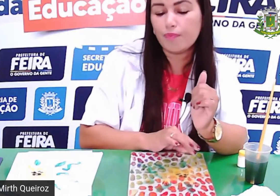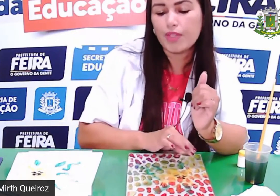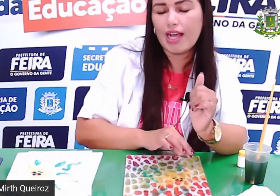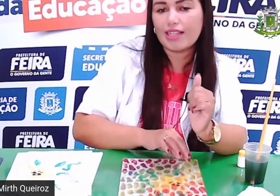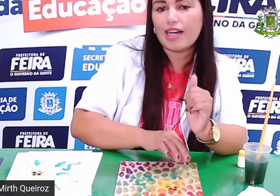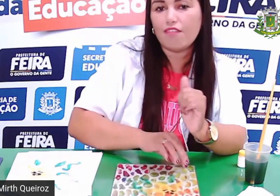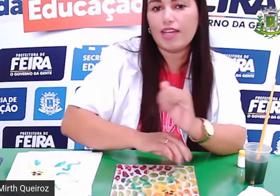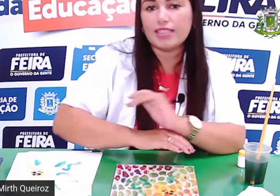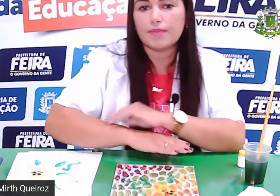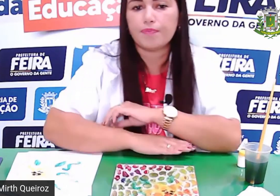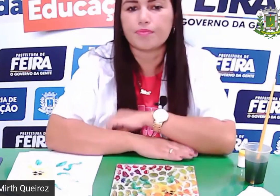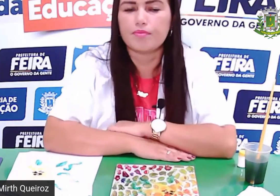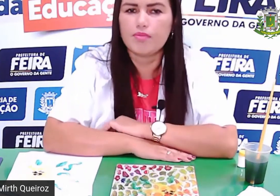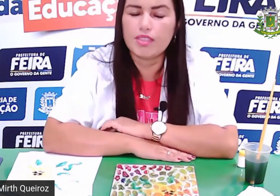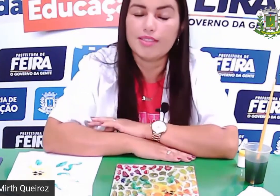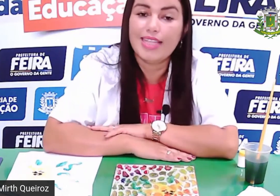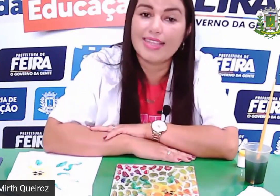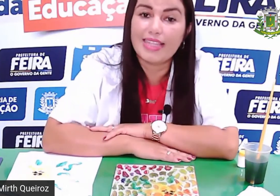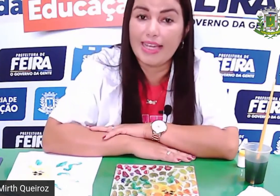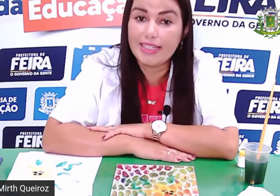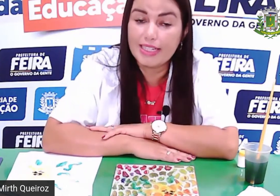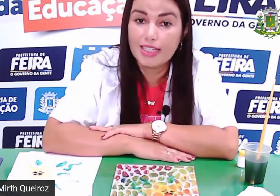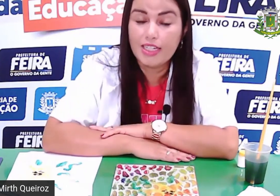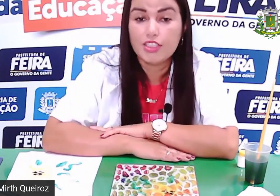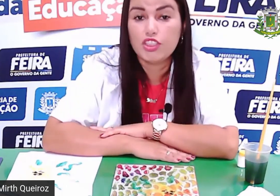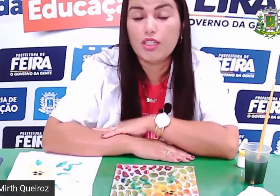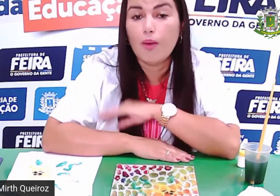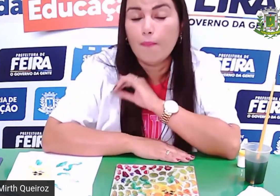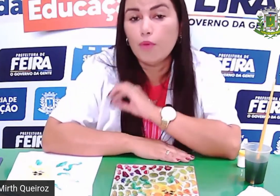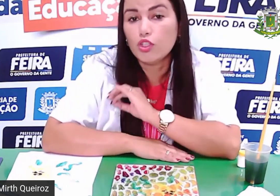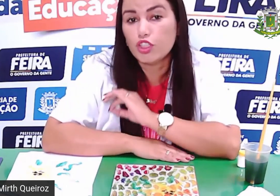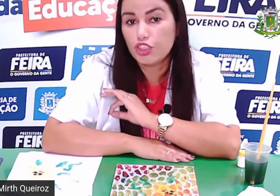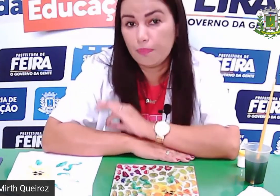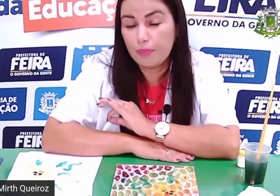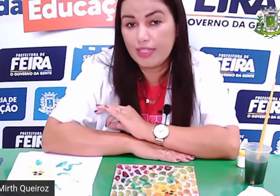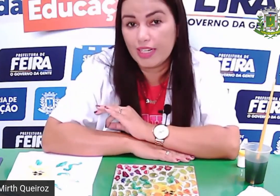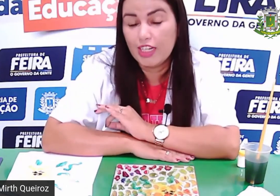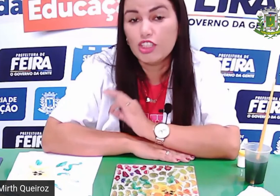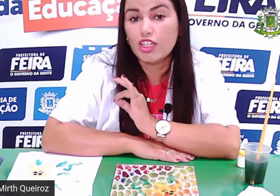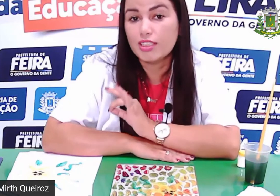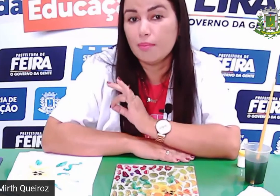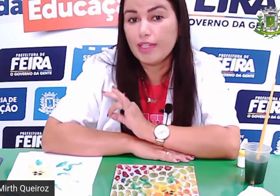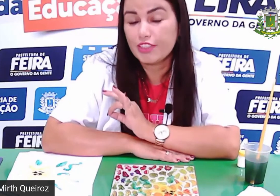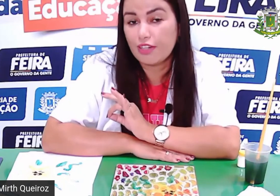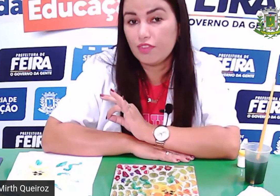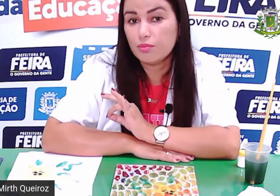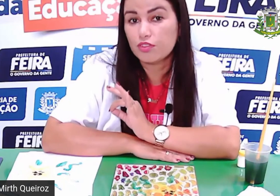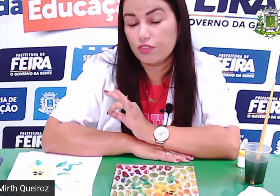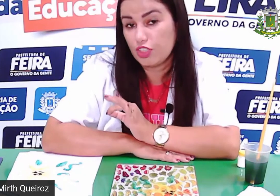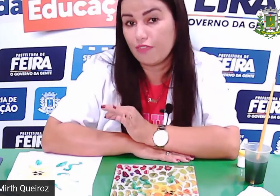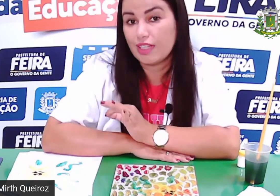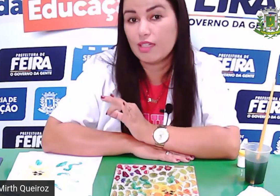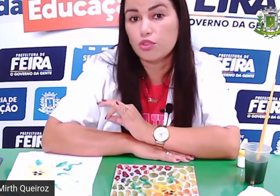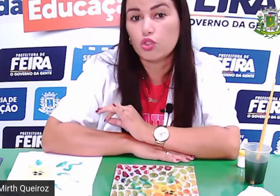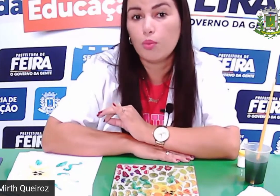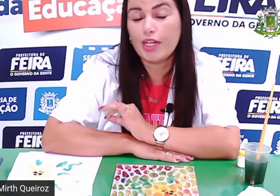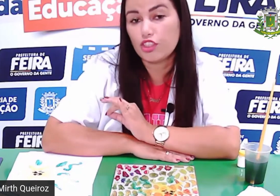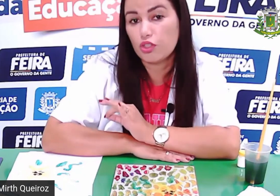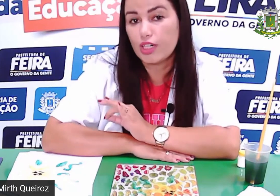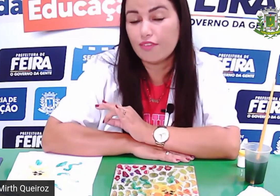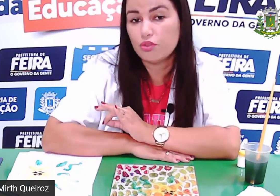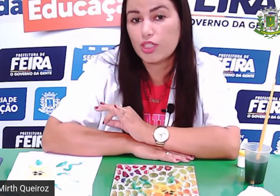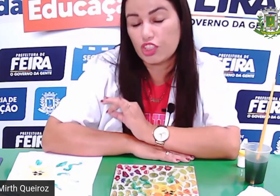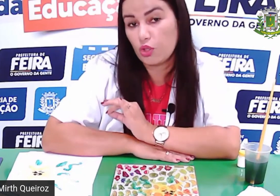né? Através da técnica de monotipia. Nós também já falamos